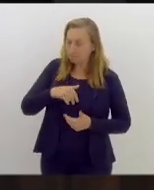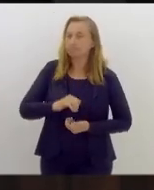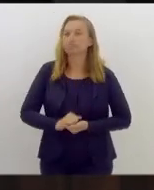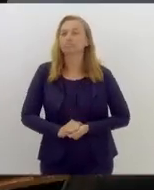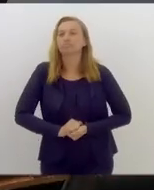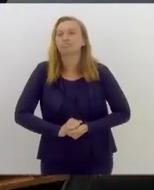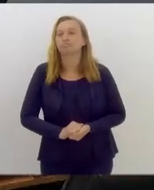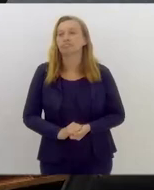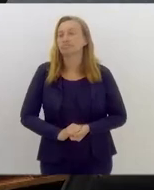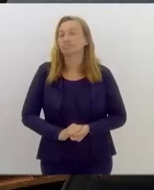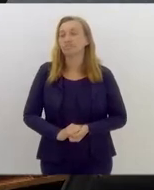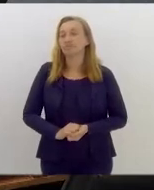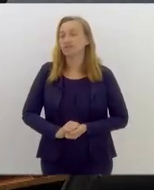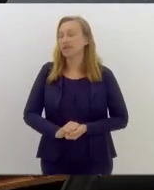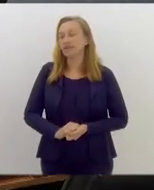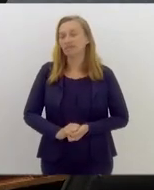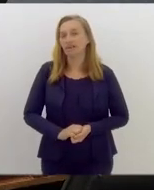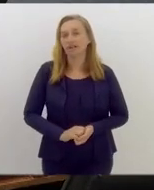inscrito.